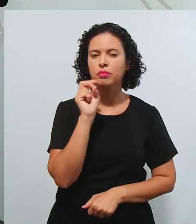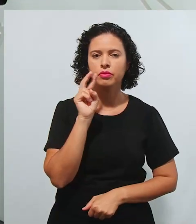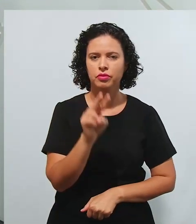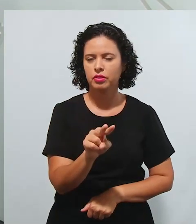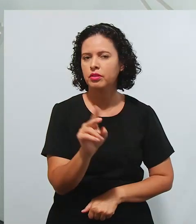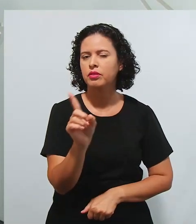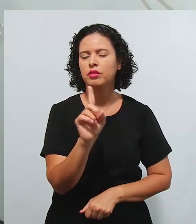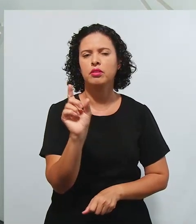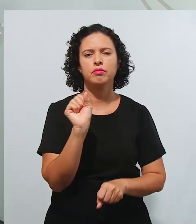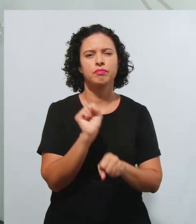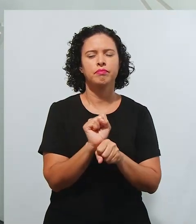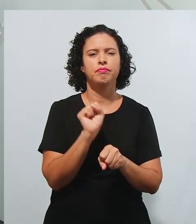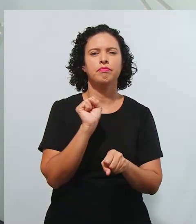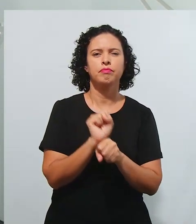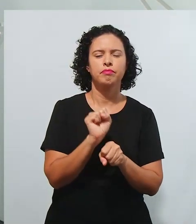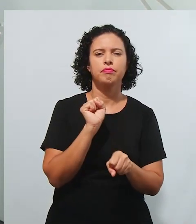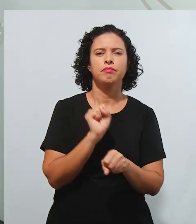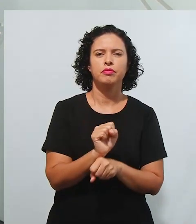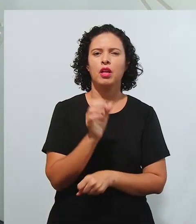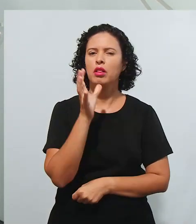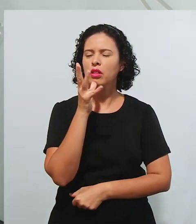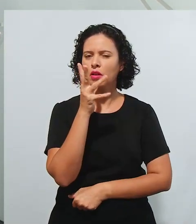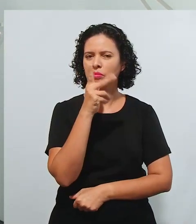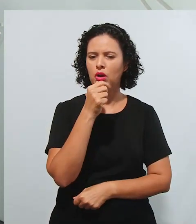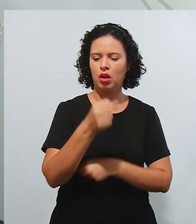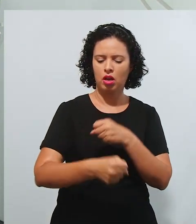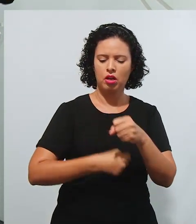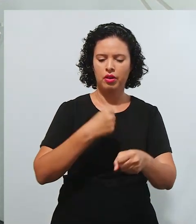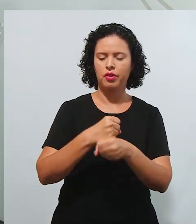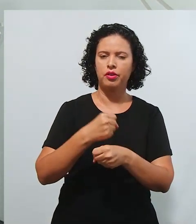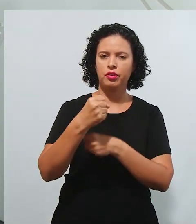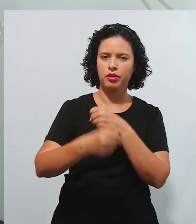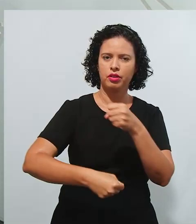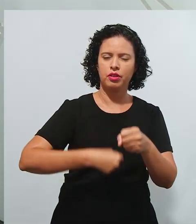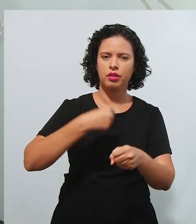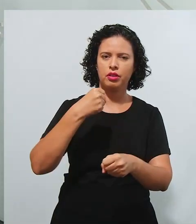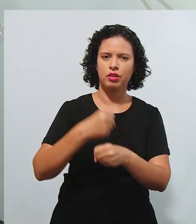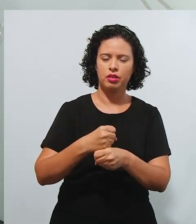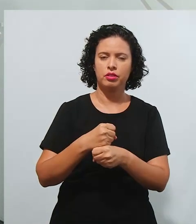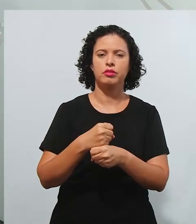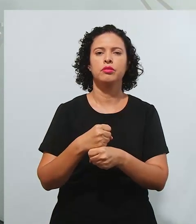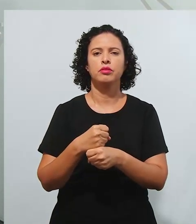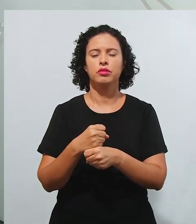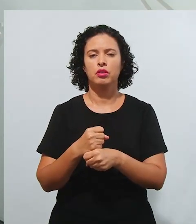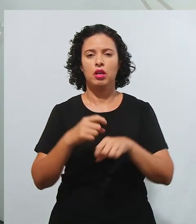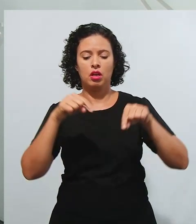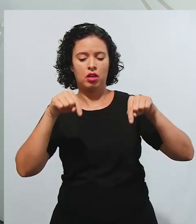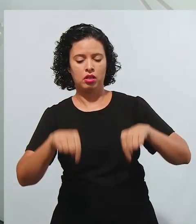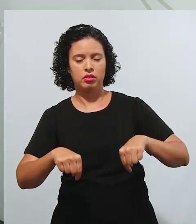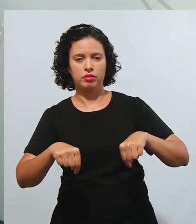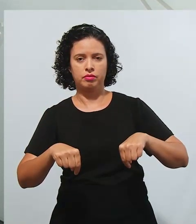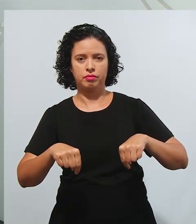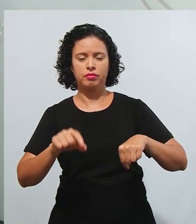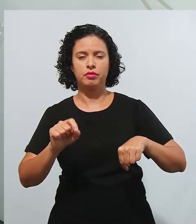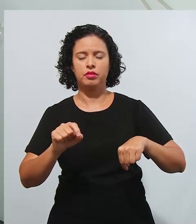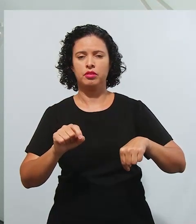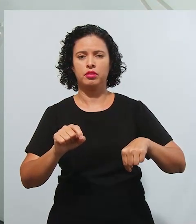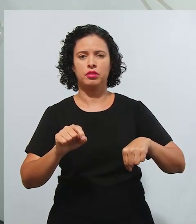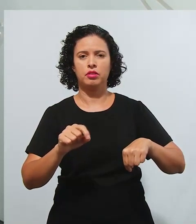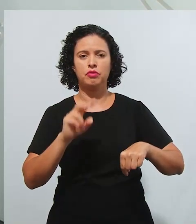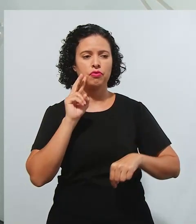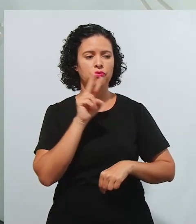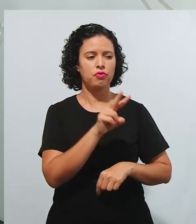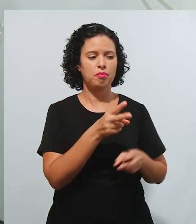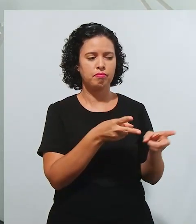anos. A gente vai perceber as consequências num prazo maior, mais no médio prazo que nós economistas falamos. Então